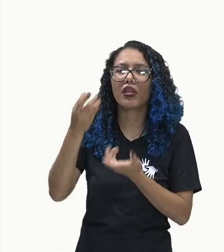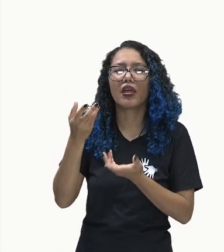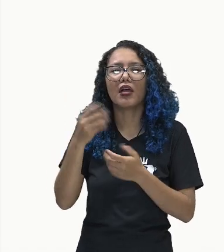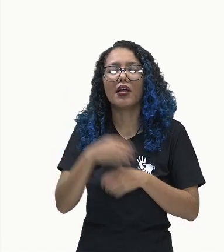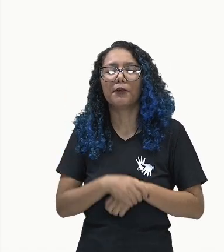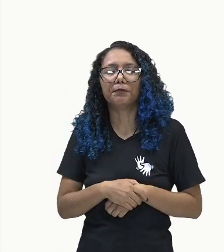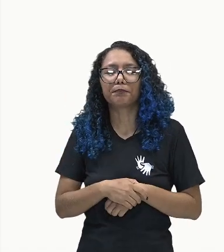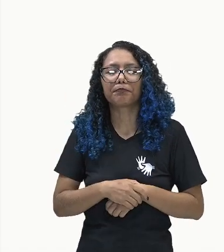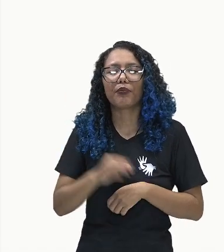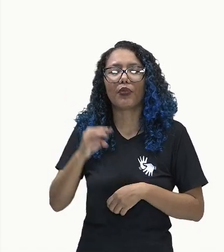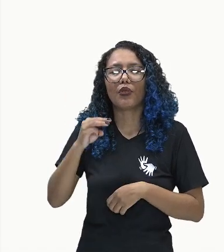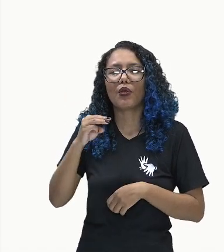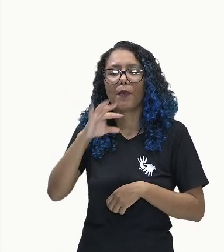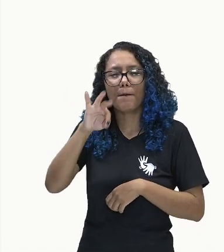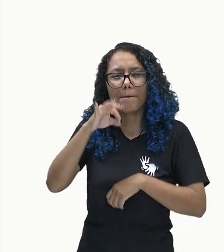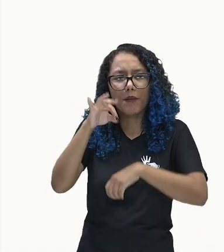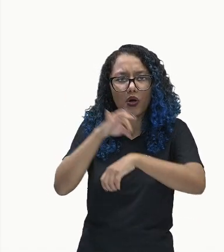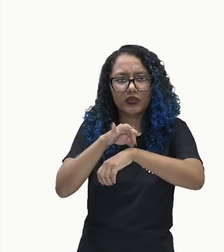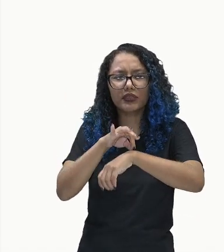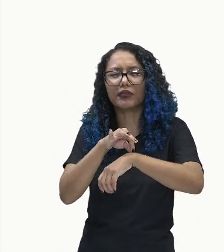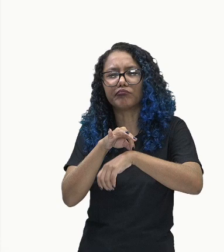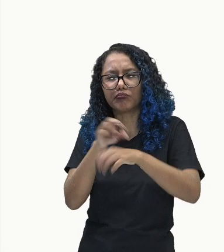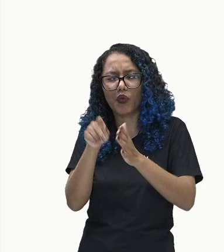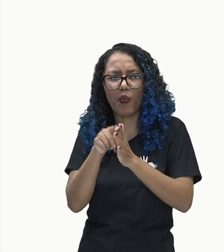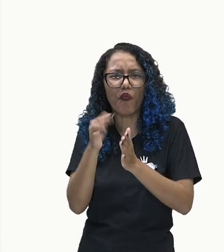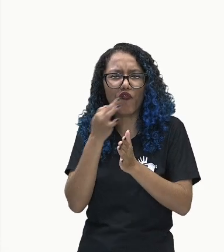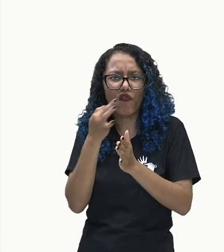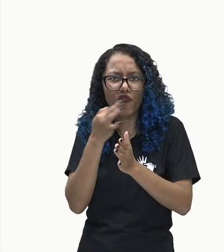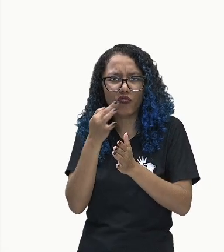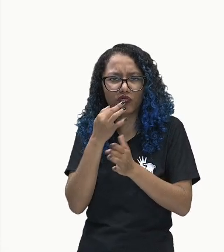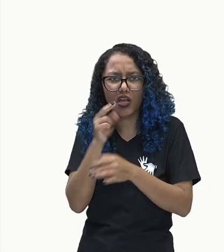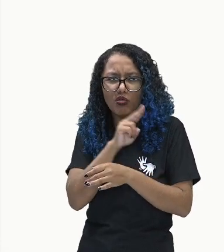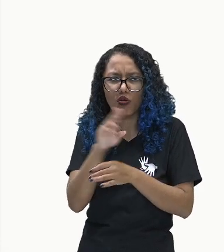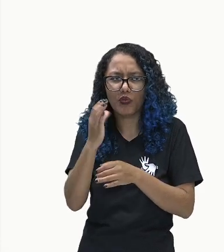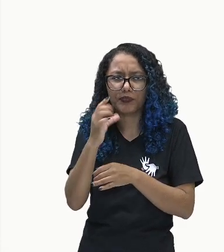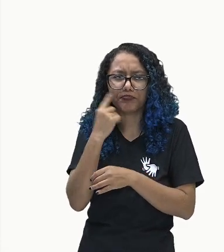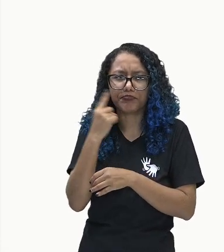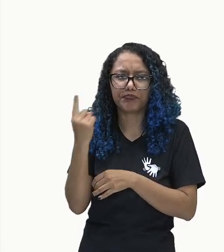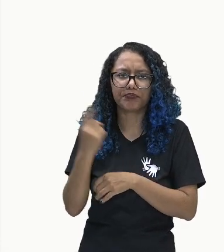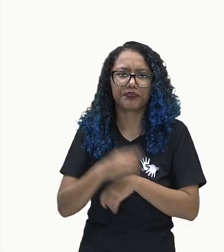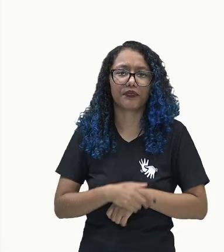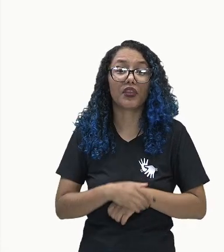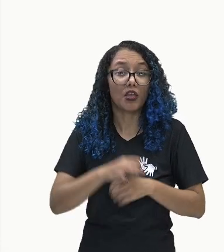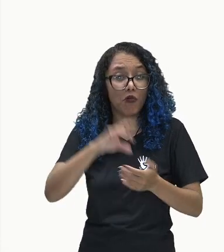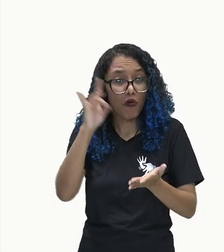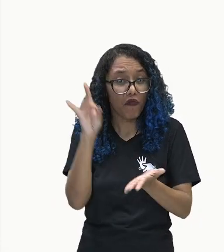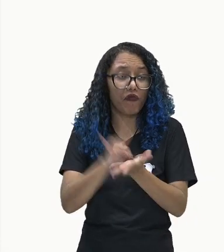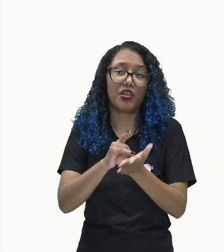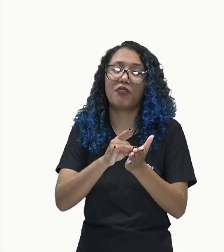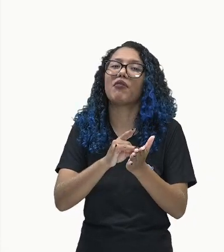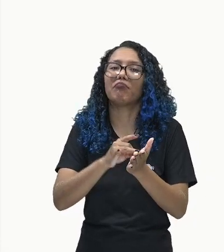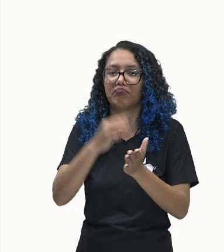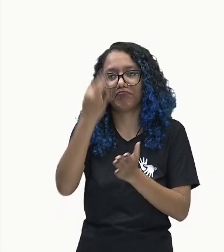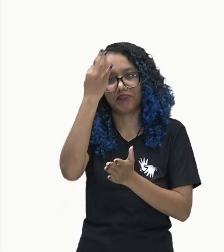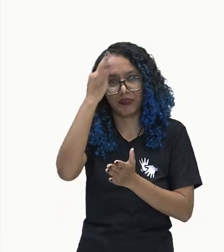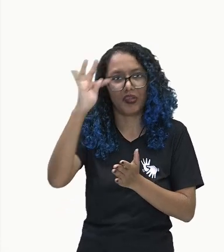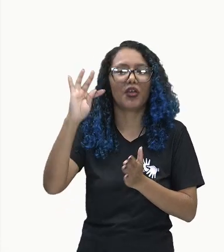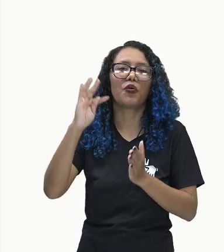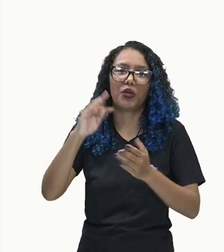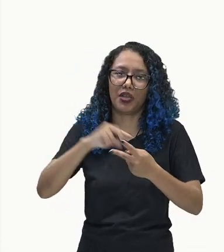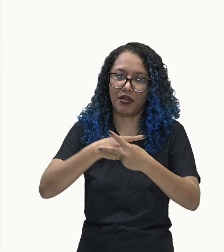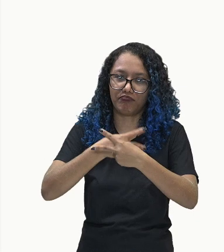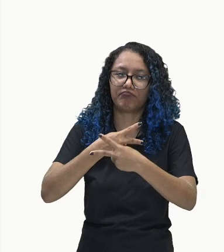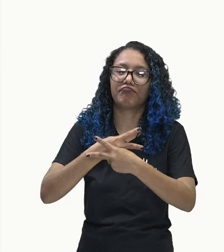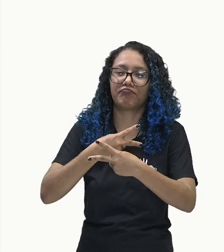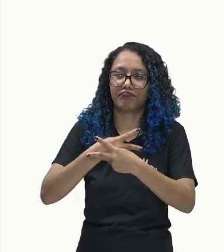nome científico Drosophila melanogaster, e confirma a teoria cromossômica do que estava vindo ali